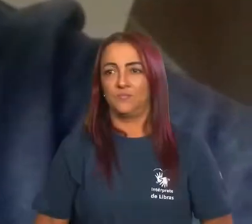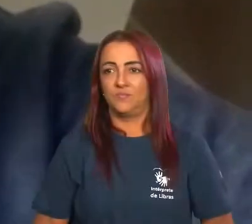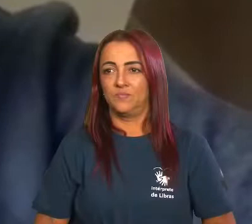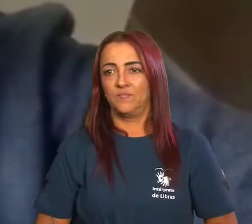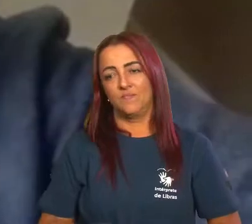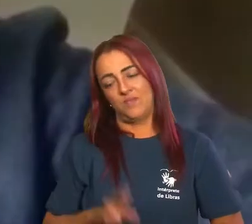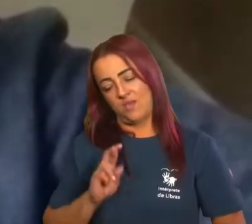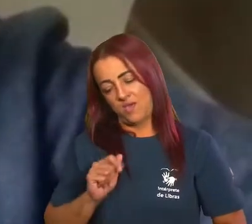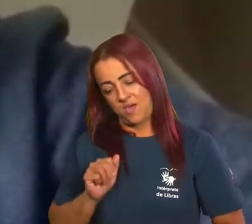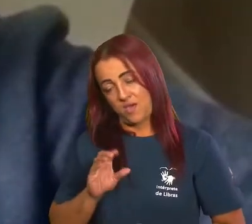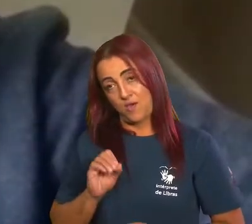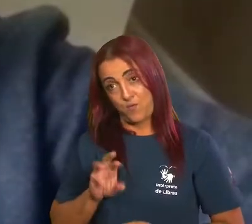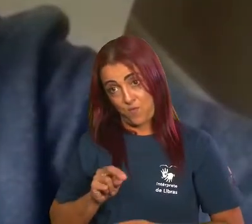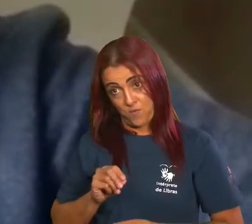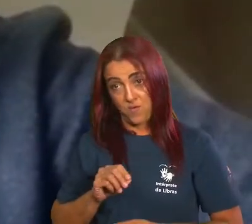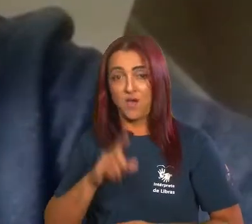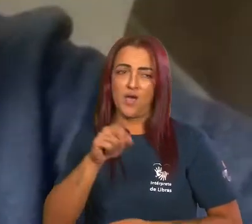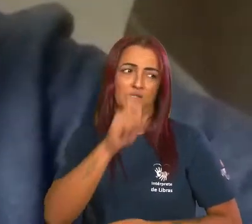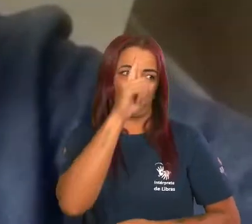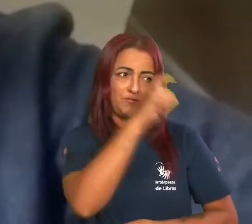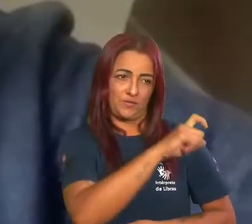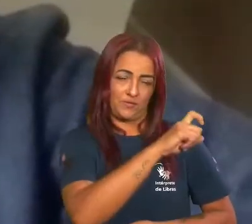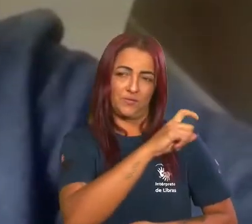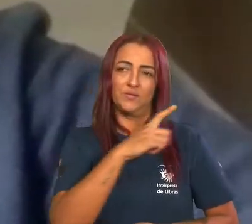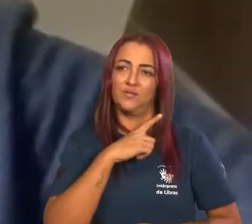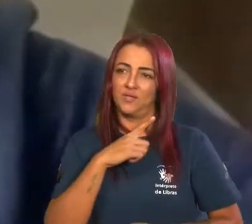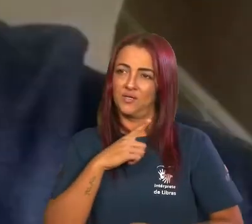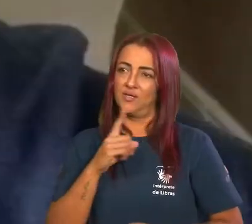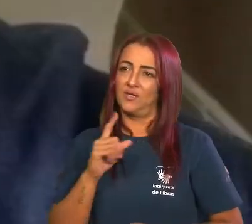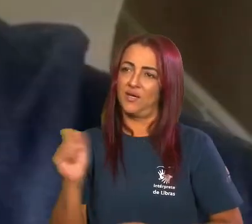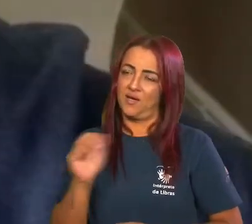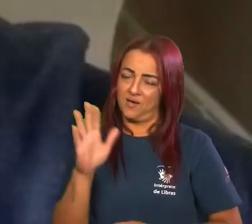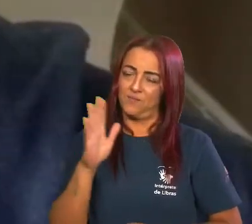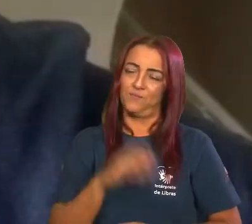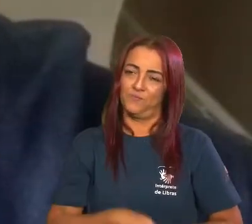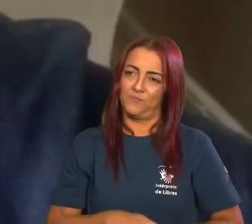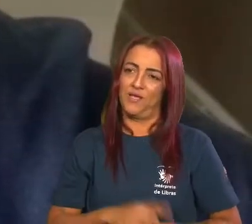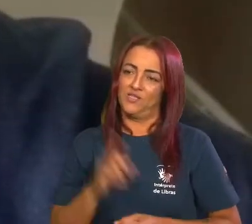Ser raro é difícil. Ser raro é complicado.